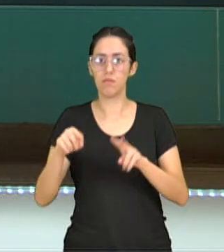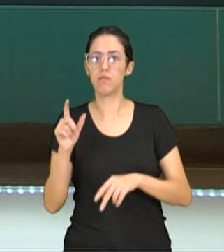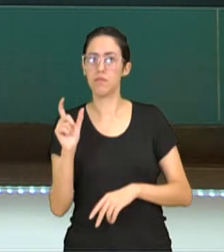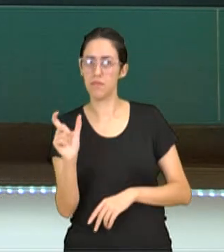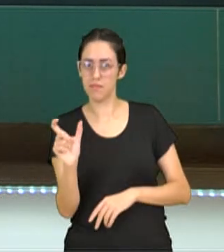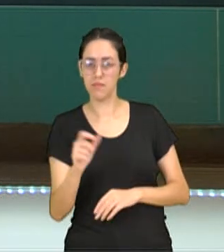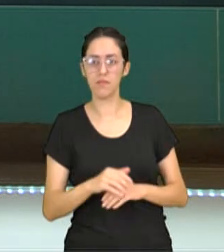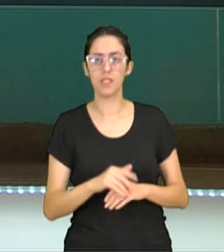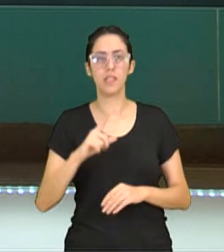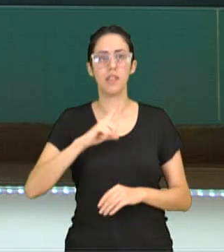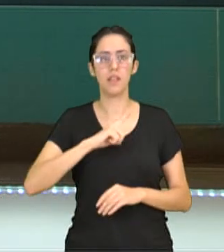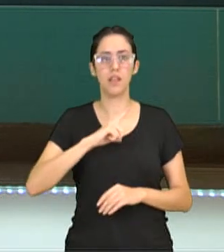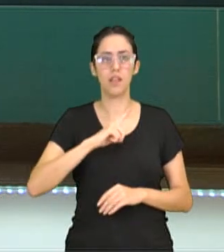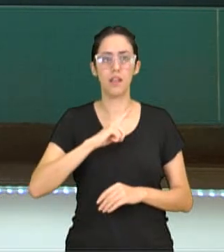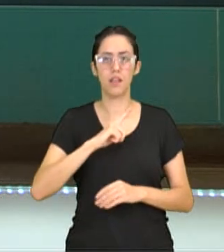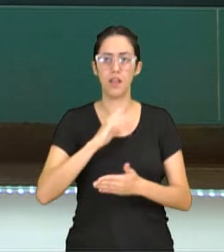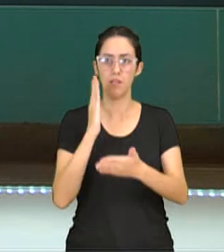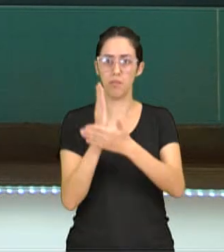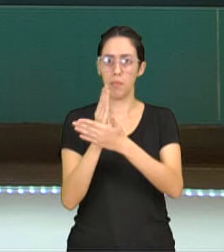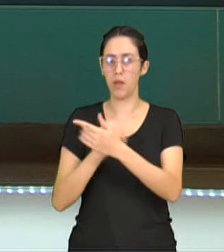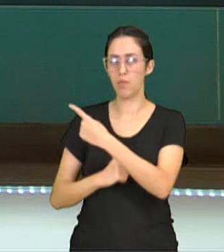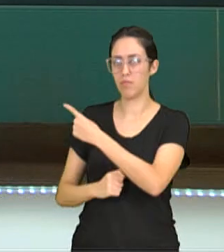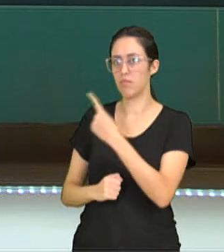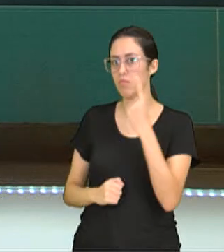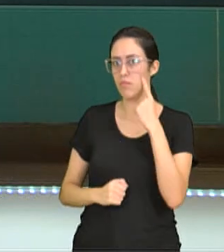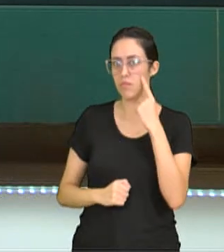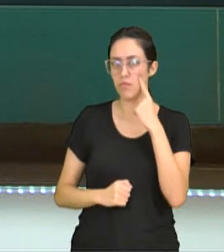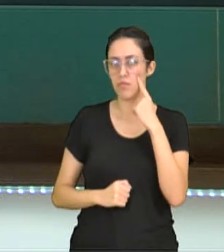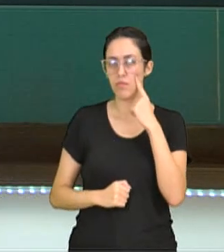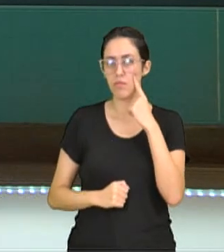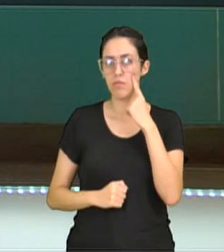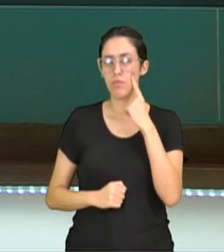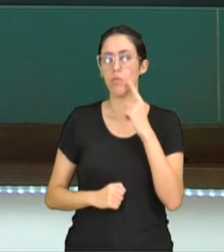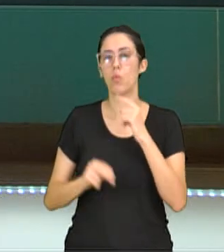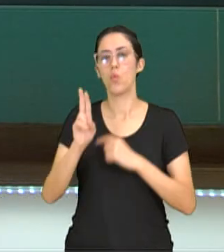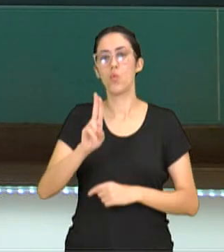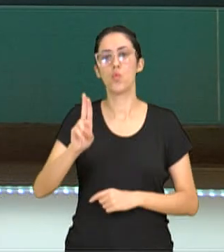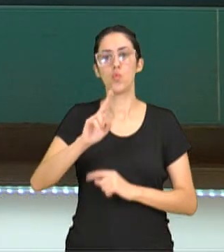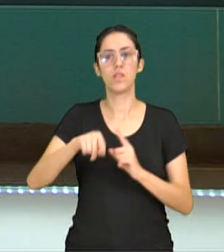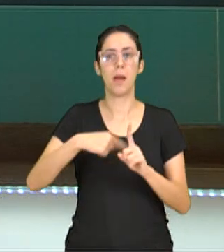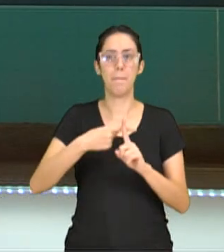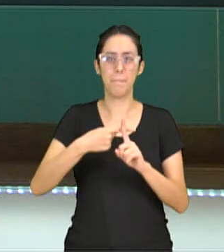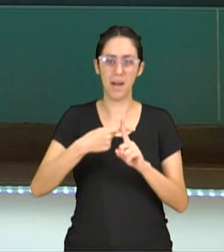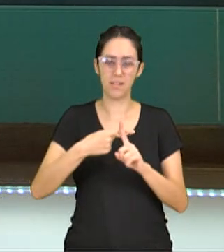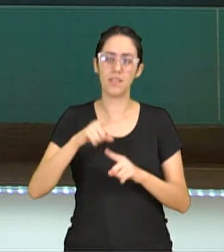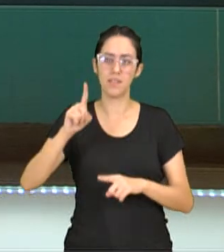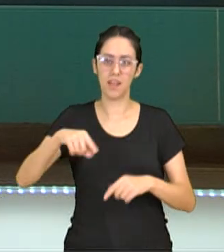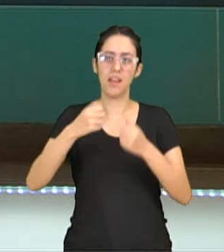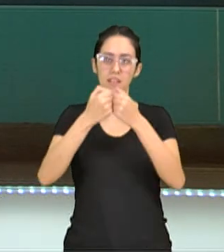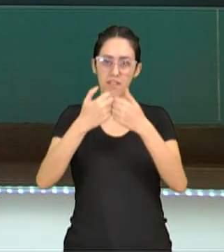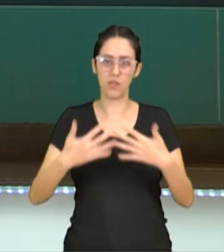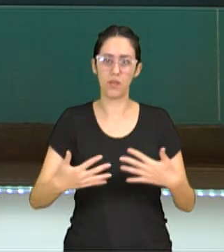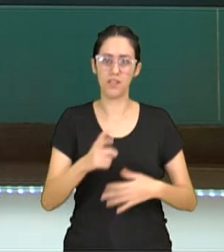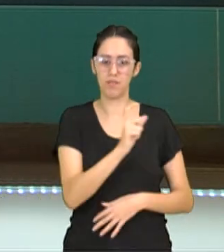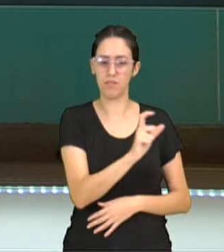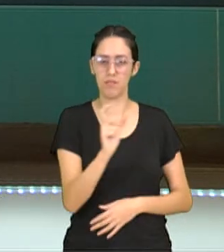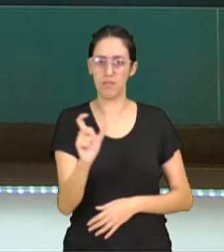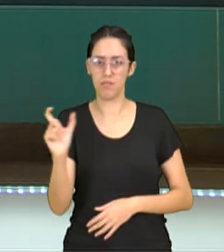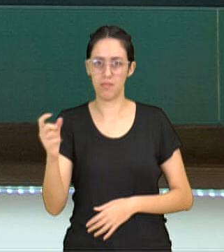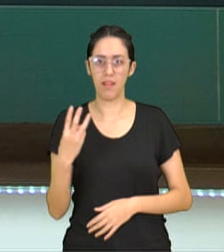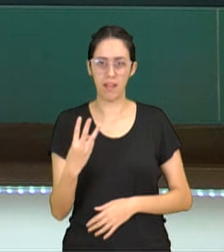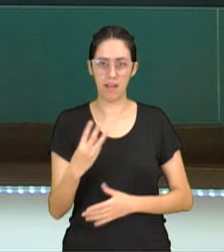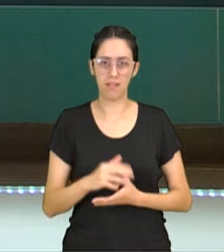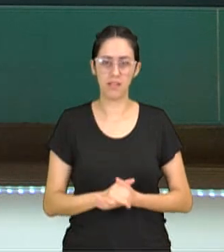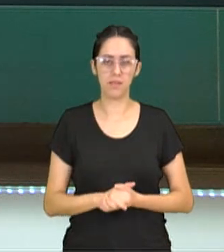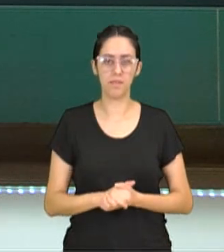no meio eu tenho 2 vezes o primeiro pelo segundo. E o sinal é mais. Então, essa é a fatoração pelo trinômio. Então, falando nisso,